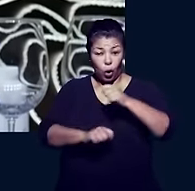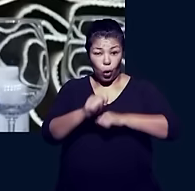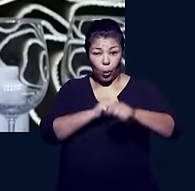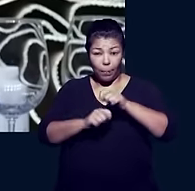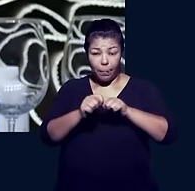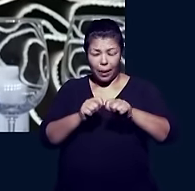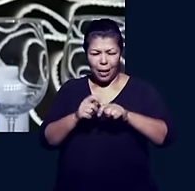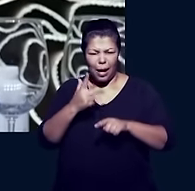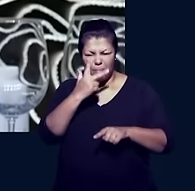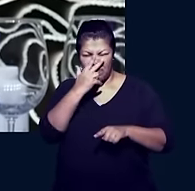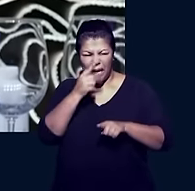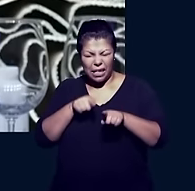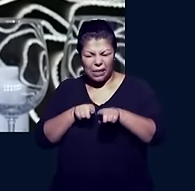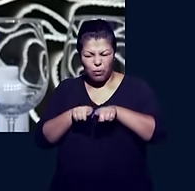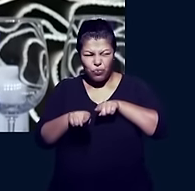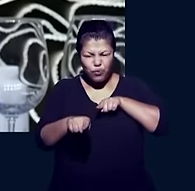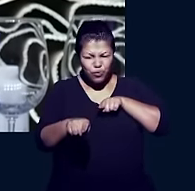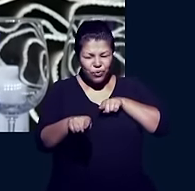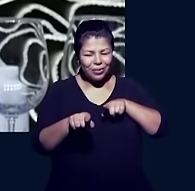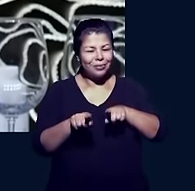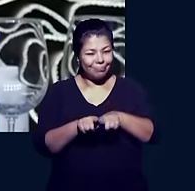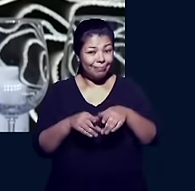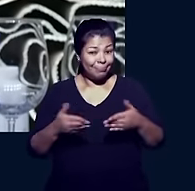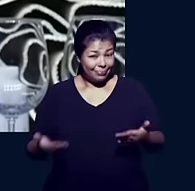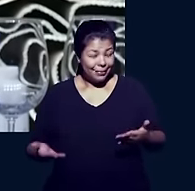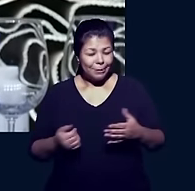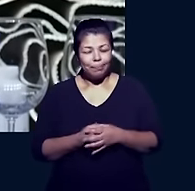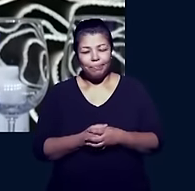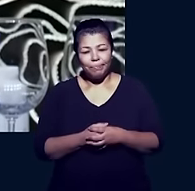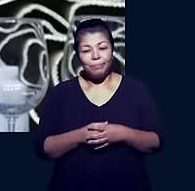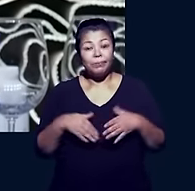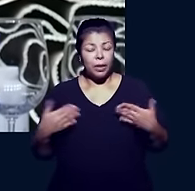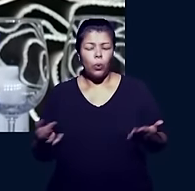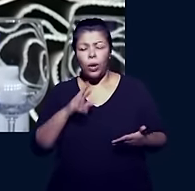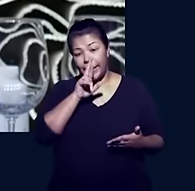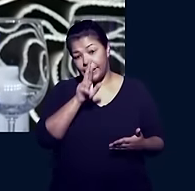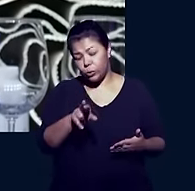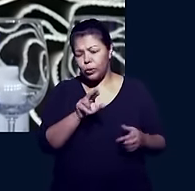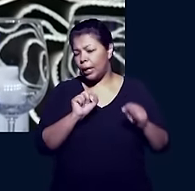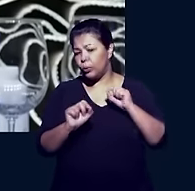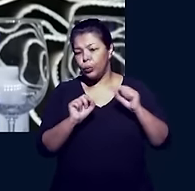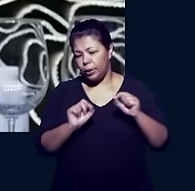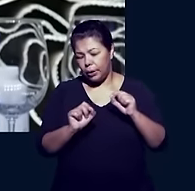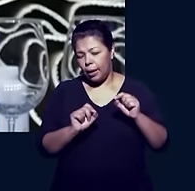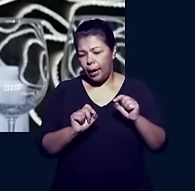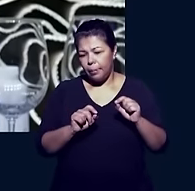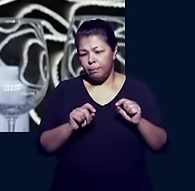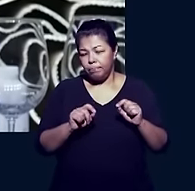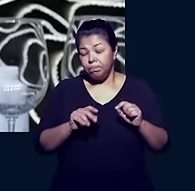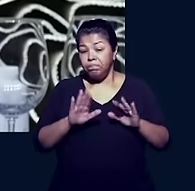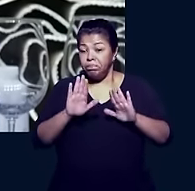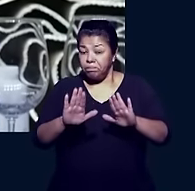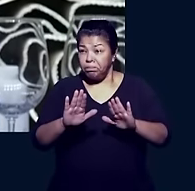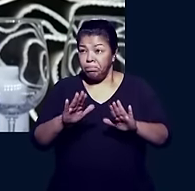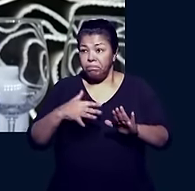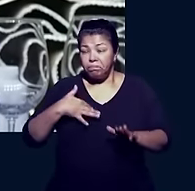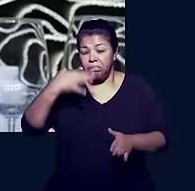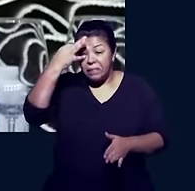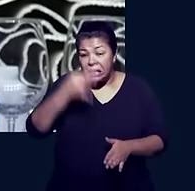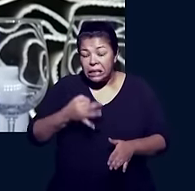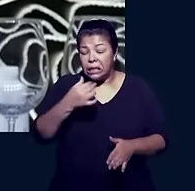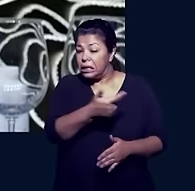desacelerando na magnitude que se esperava por agora e o resultado básico disso é que isso tem gerado uma incerteza grande sobre até onde o Fed